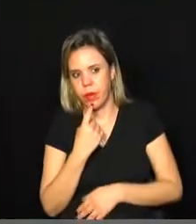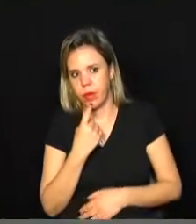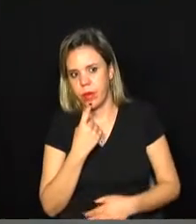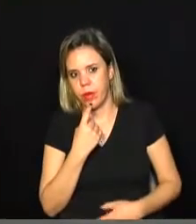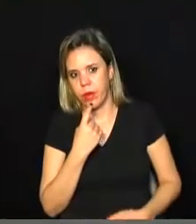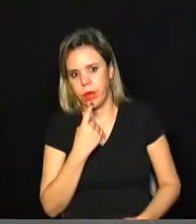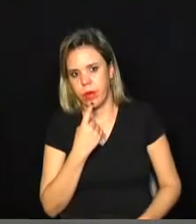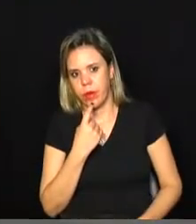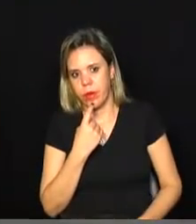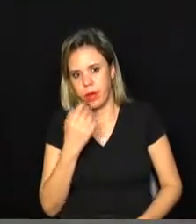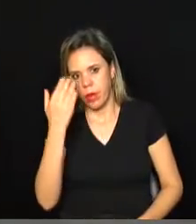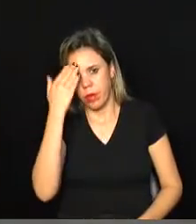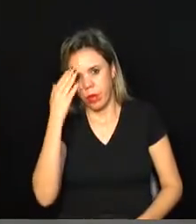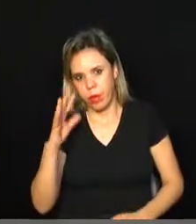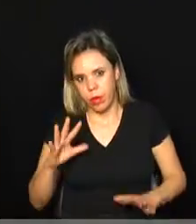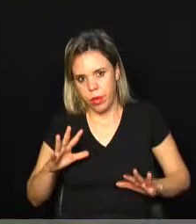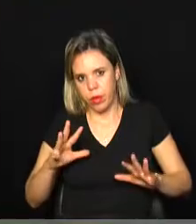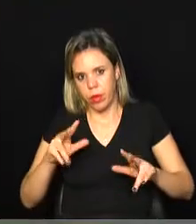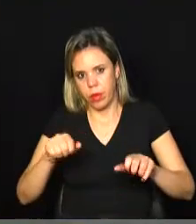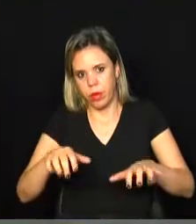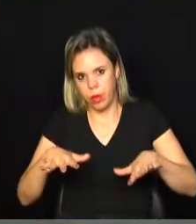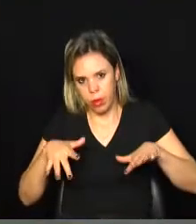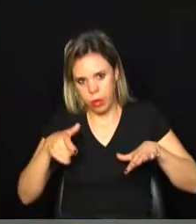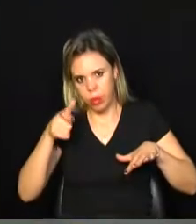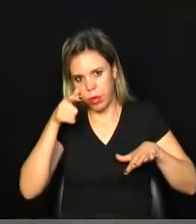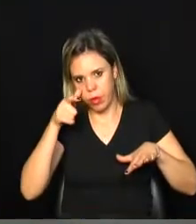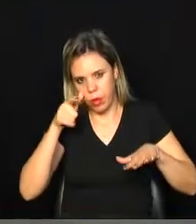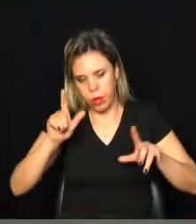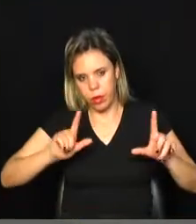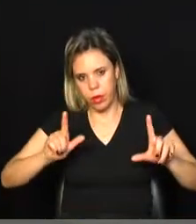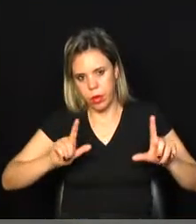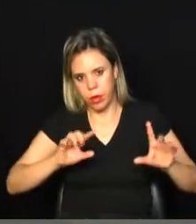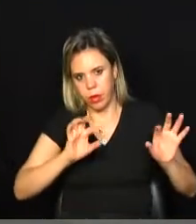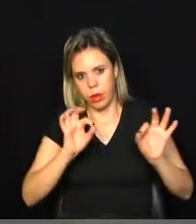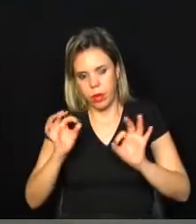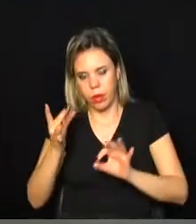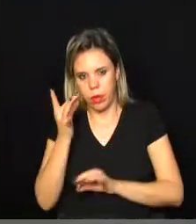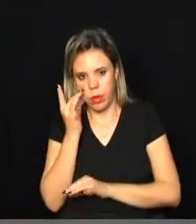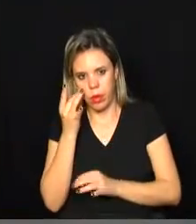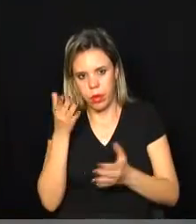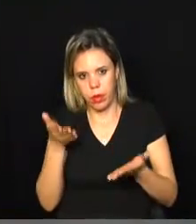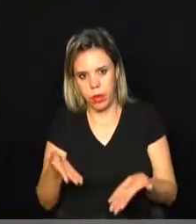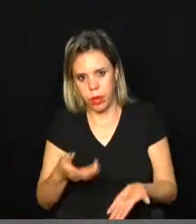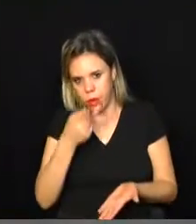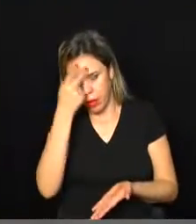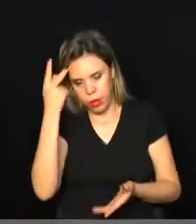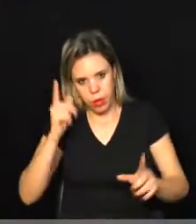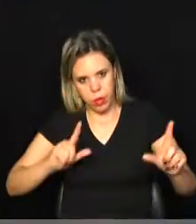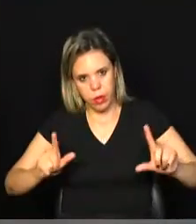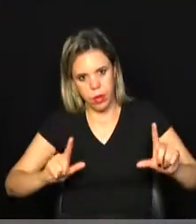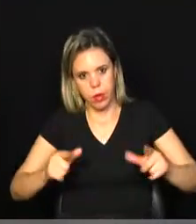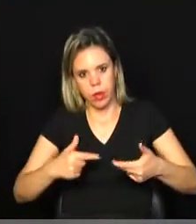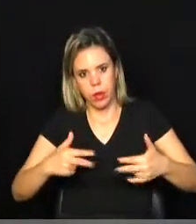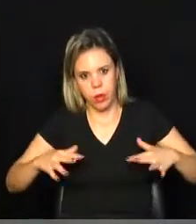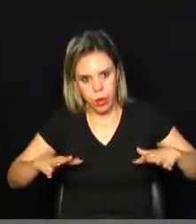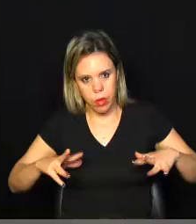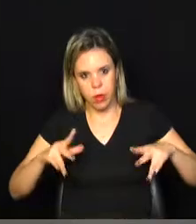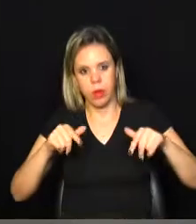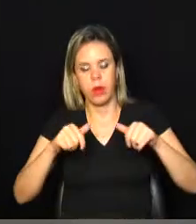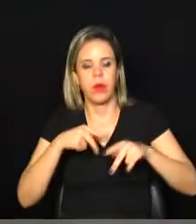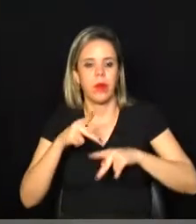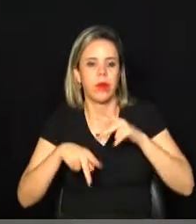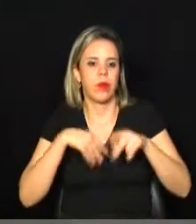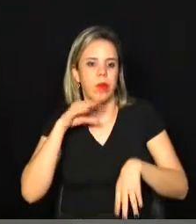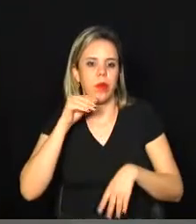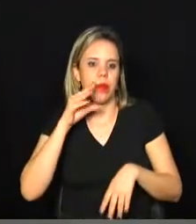Campinas Agradeço a todos ao público que nos assiste ao público presente pessoal da TV Câmara enfim